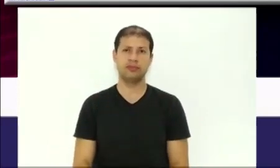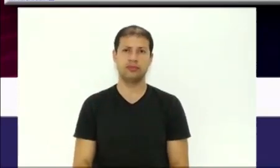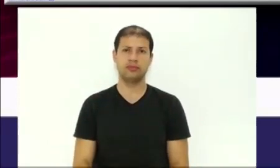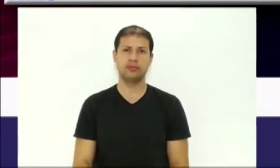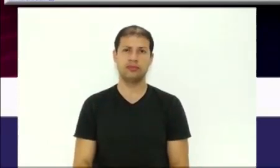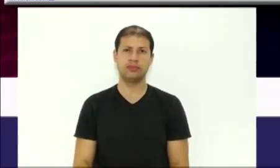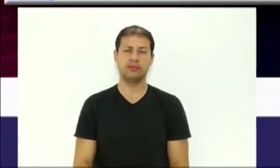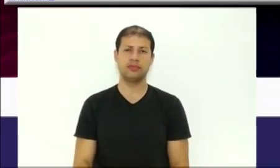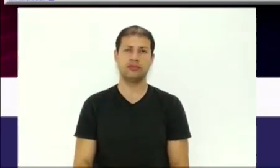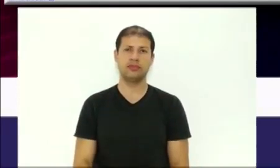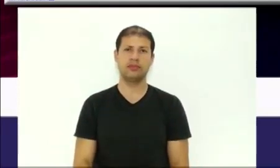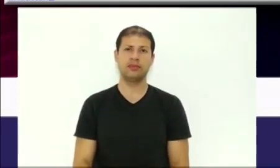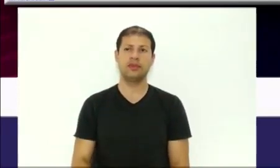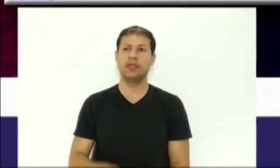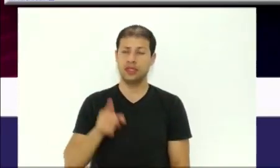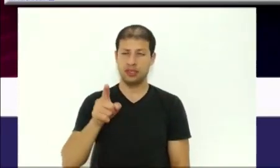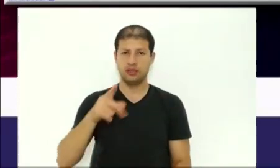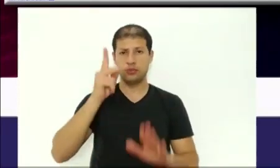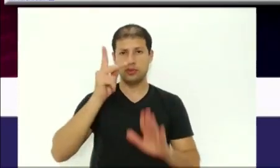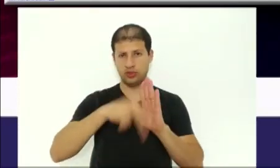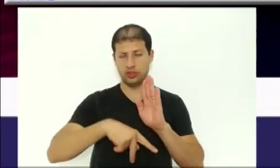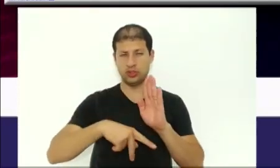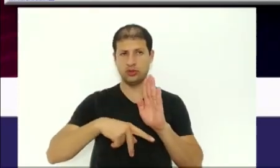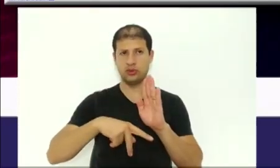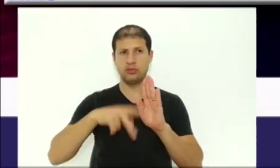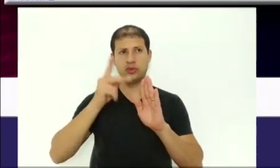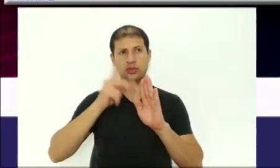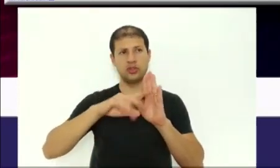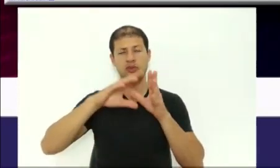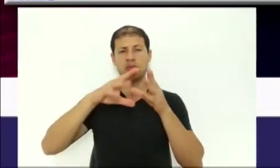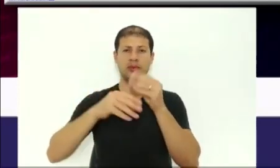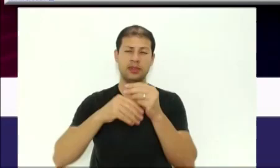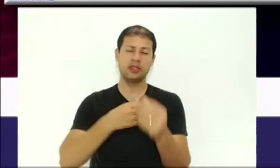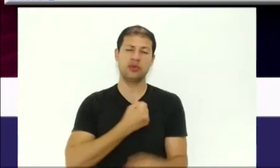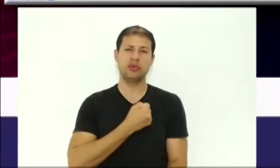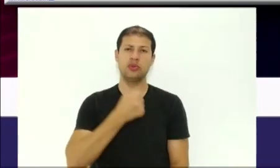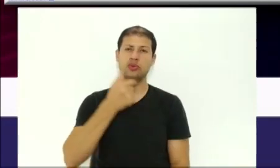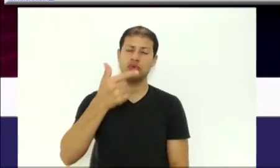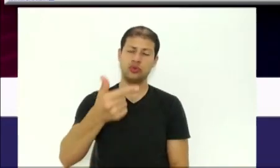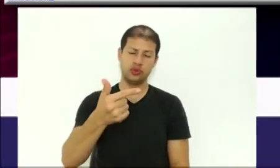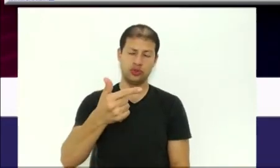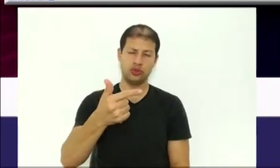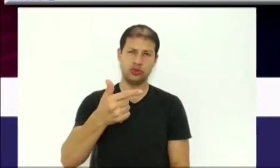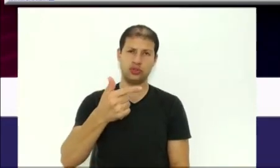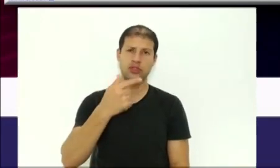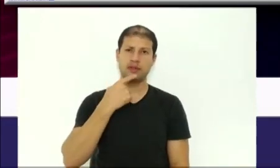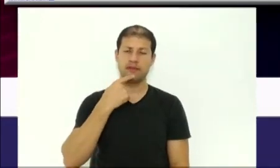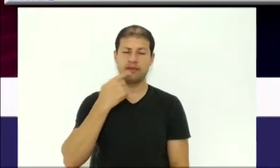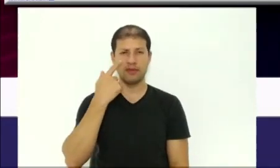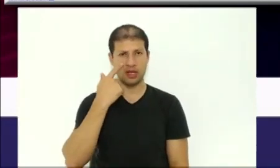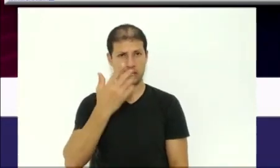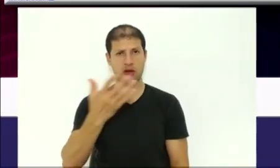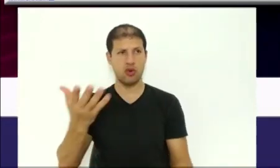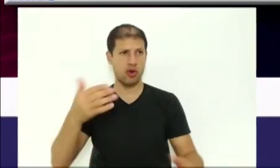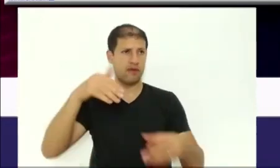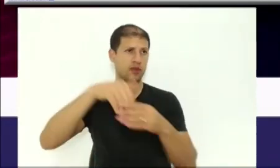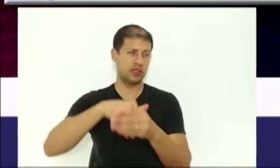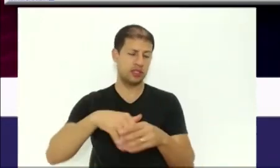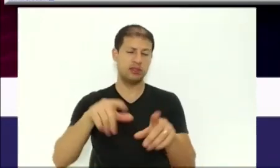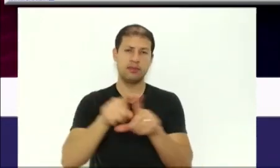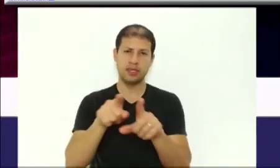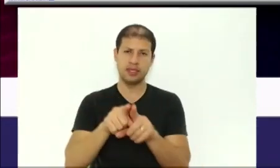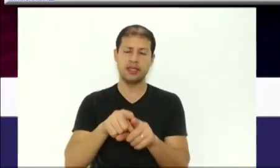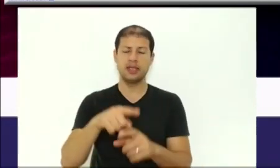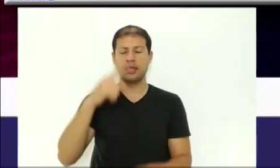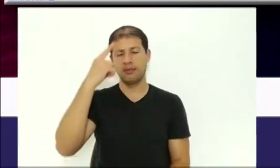Com esse projeto complementar de número 2, que nós estamos apreciando aqui e votando,